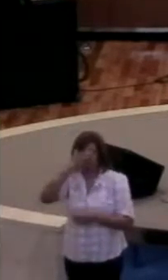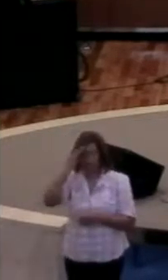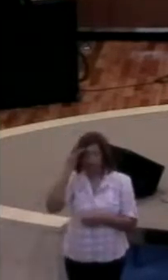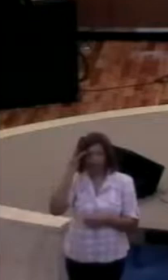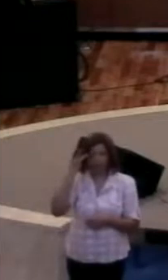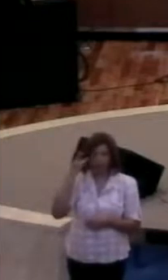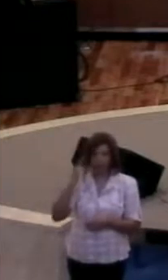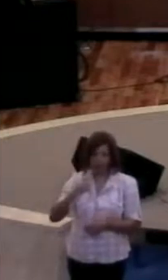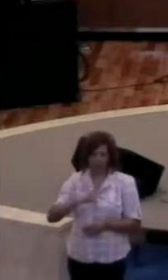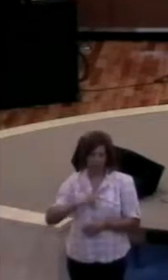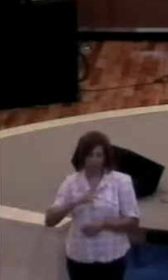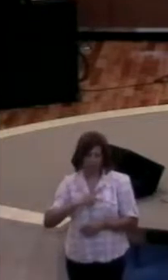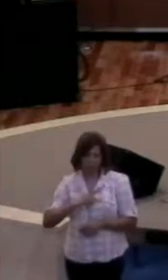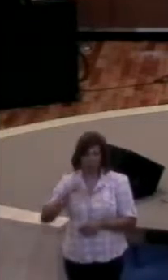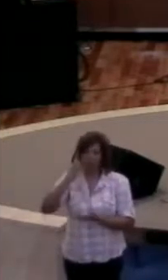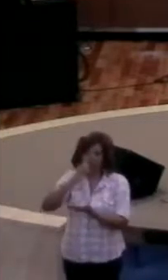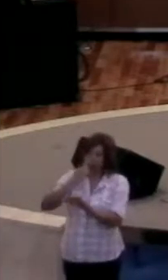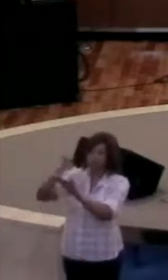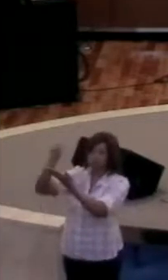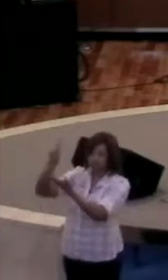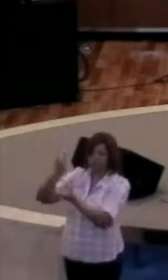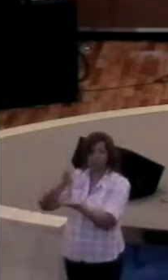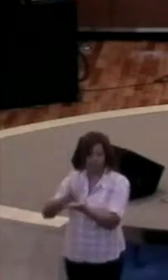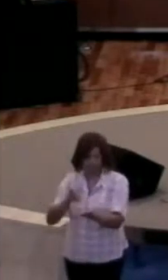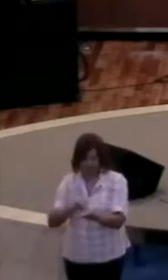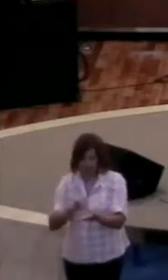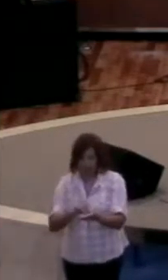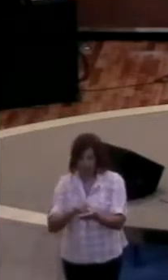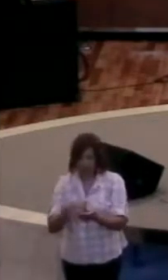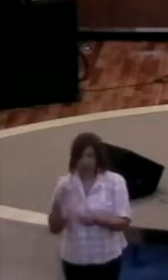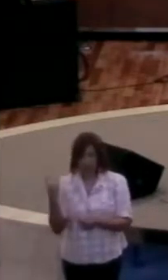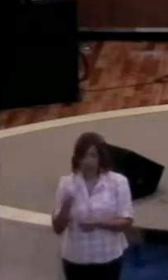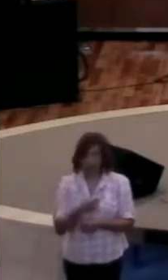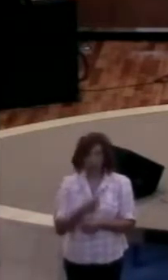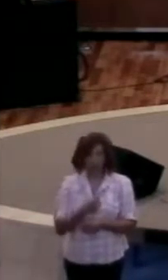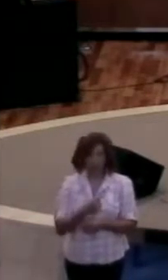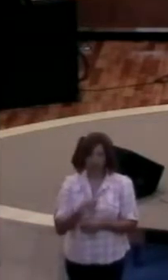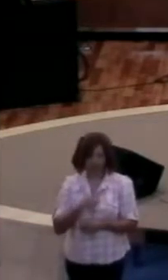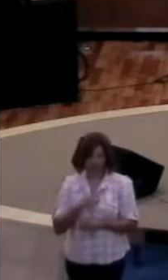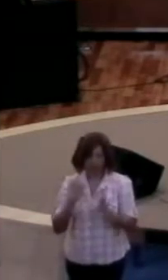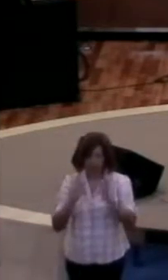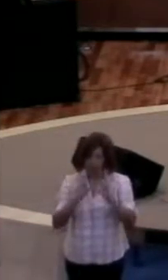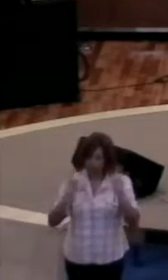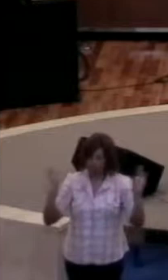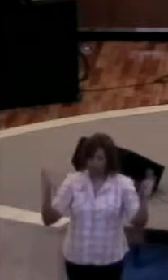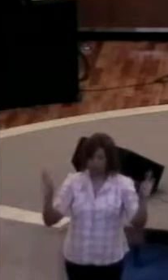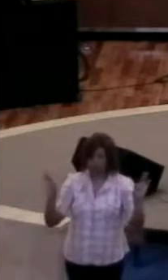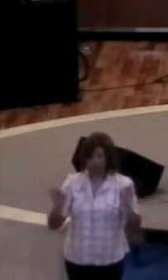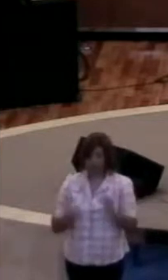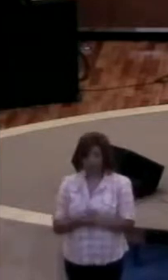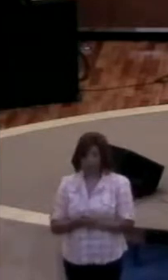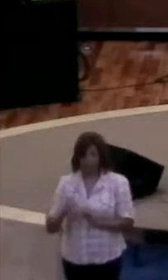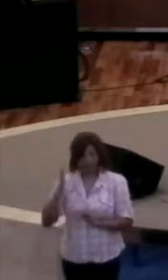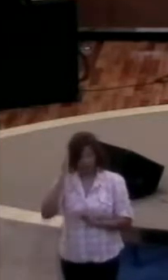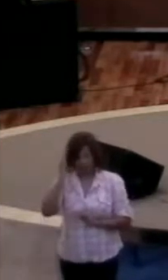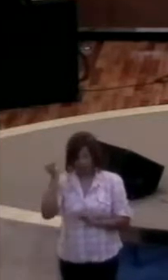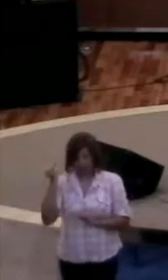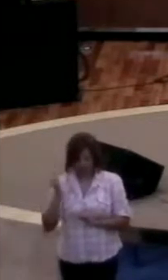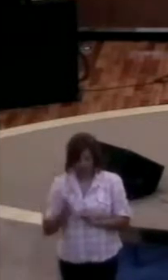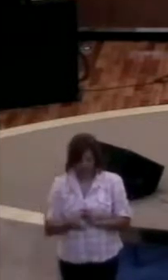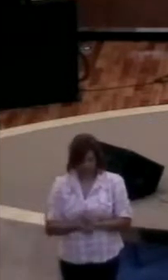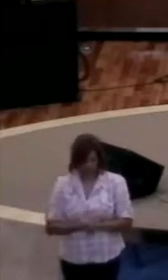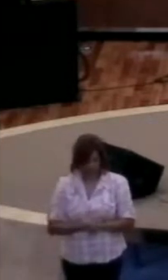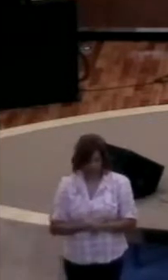de propriedade exclusiva de Deus, também é verdade. Nós temos títulos que você jamais, talvez não saiba, um dos títulos